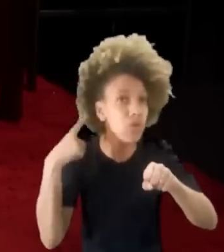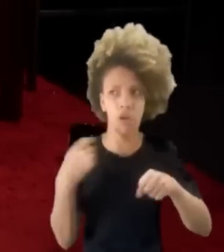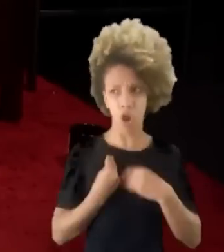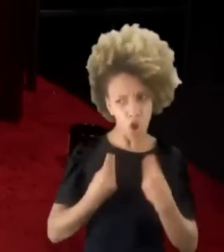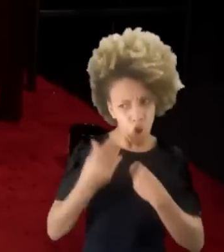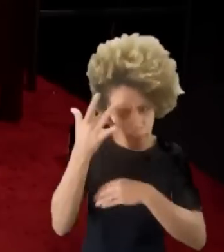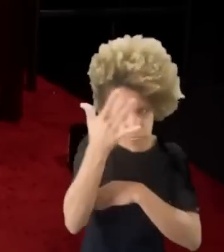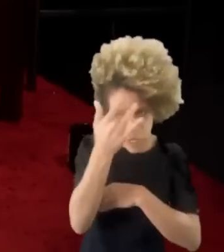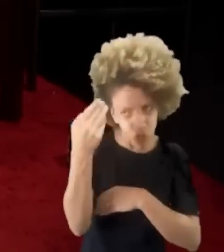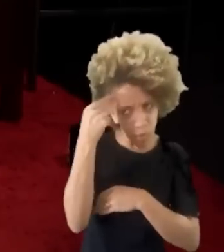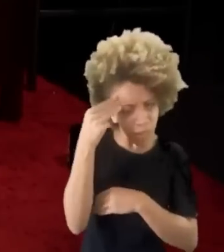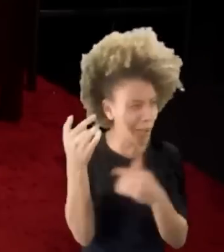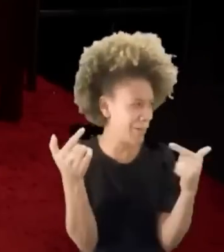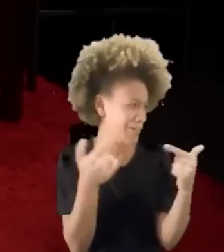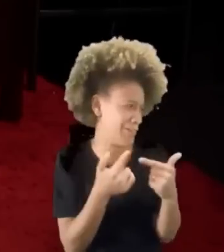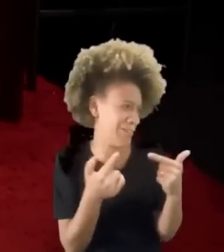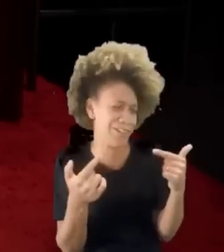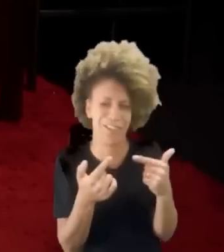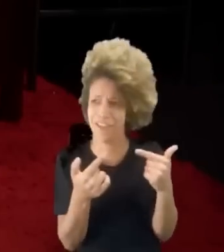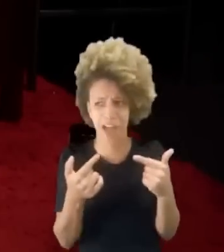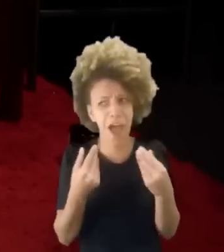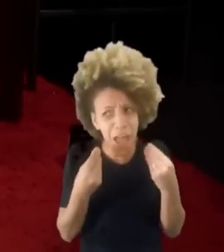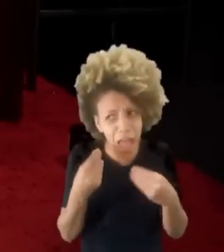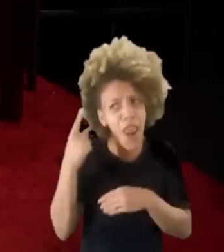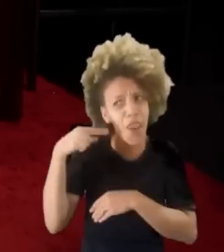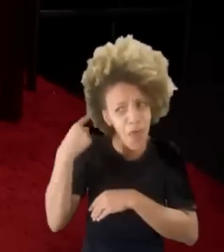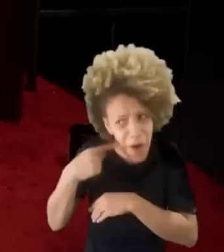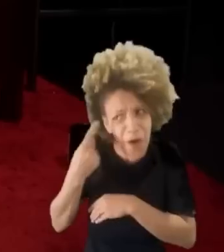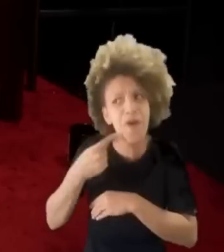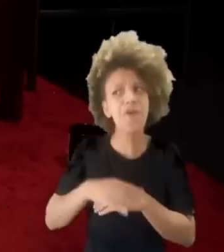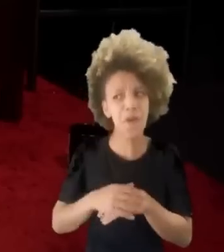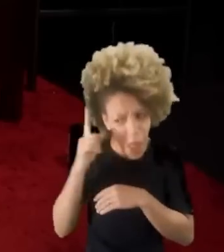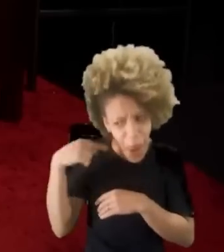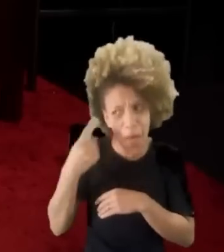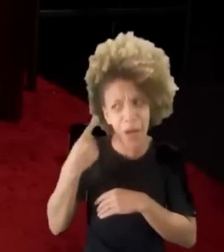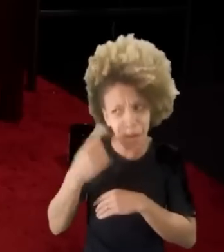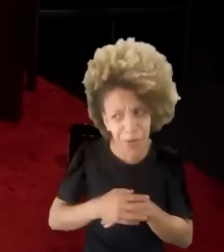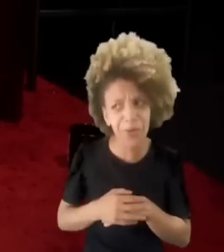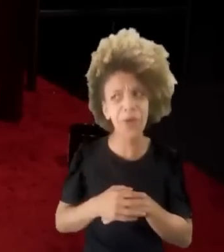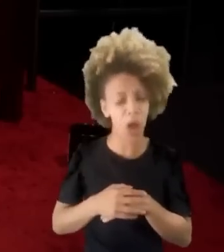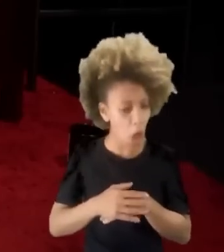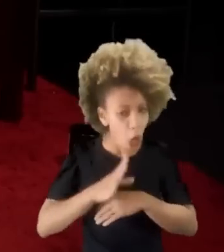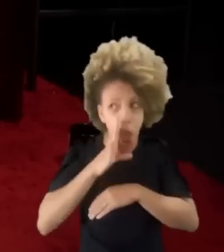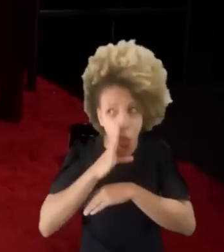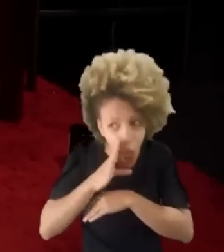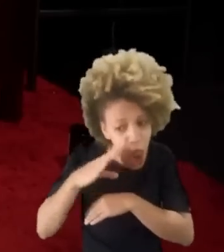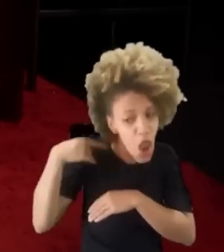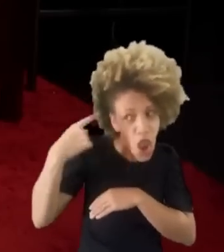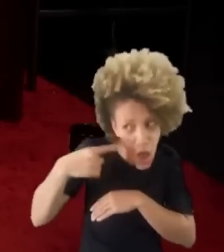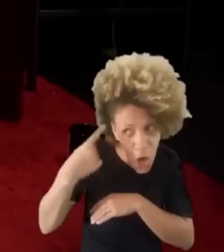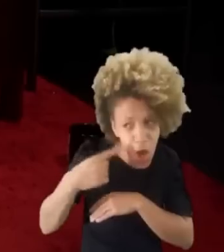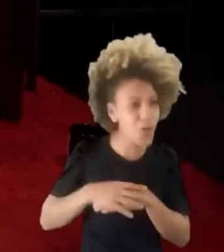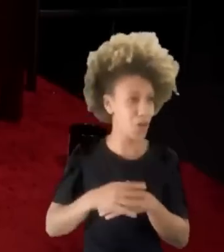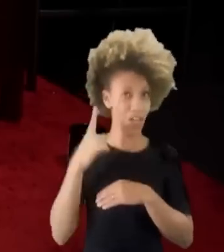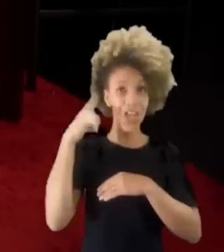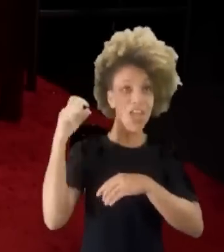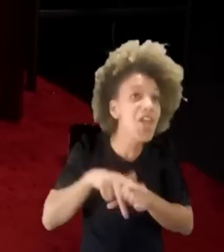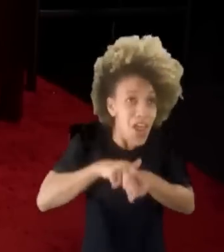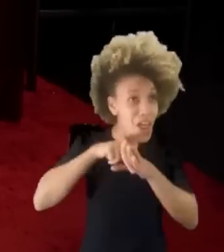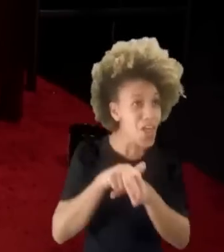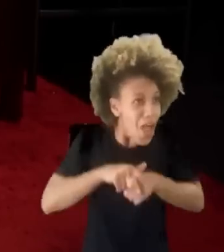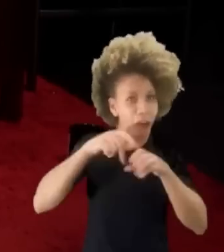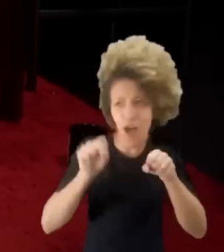Nossa o bagulho é louco O Barato É Louco irmão merda do